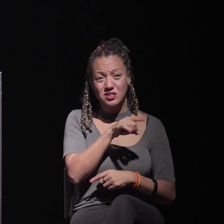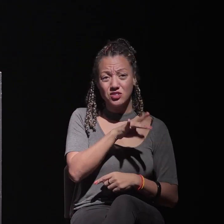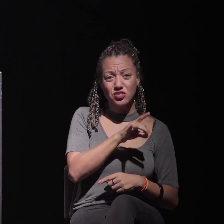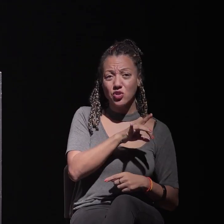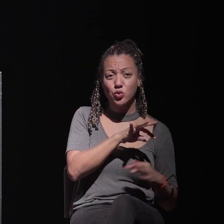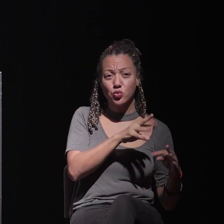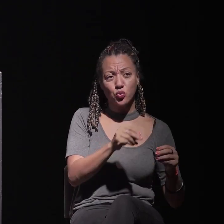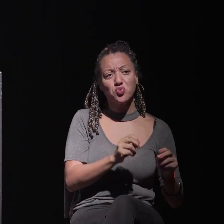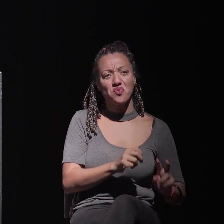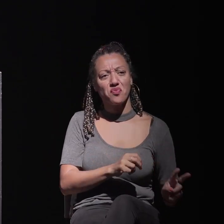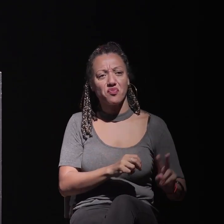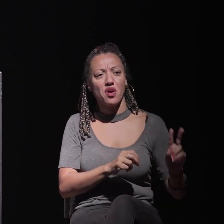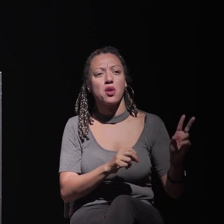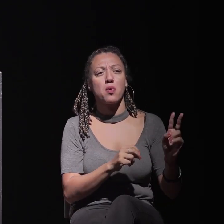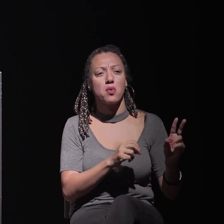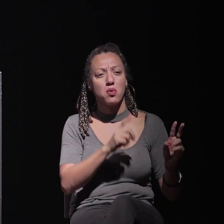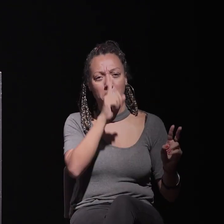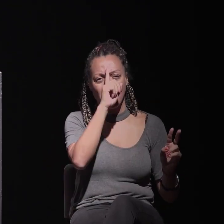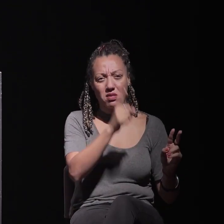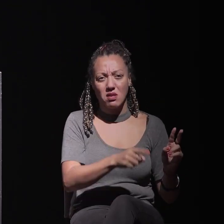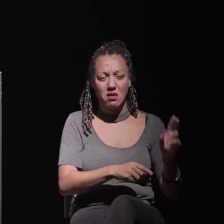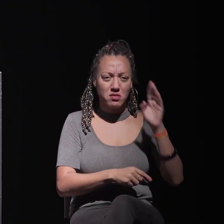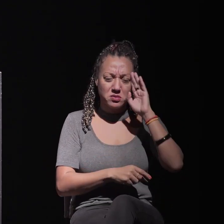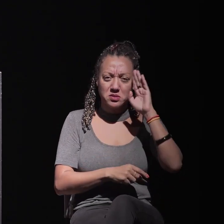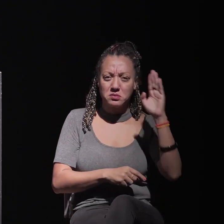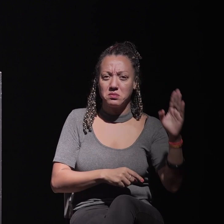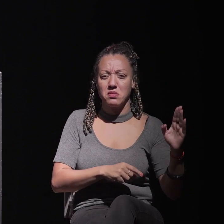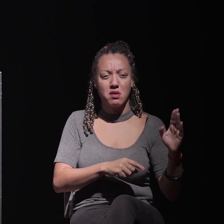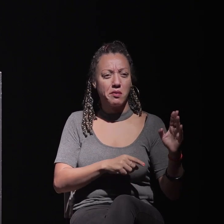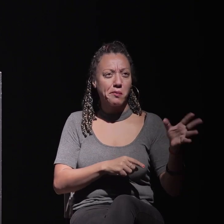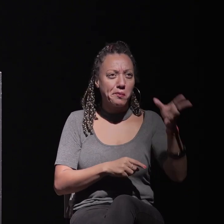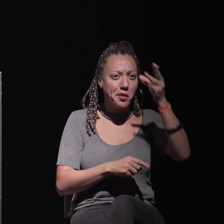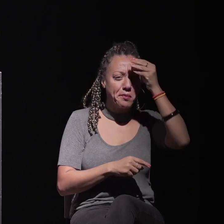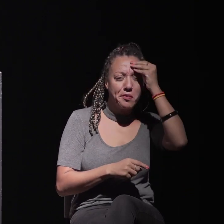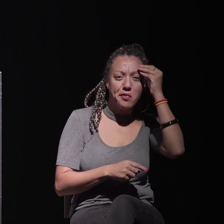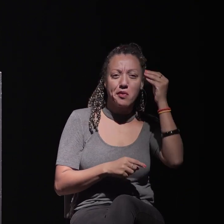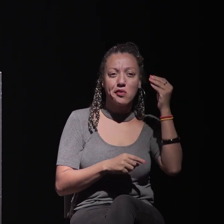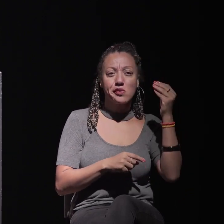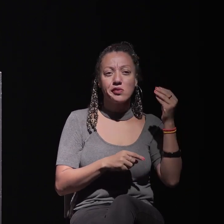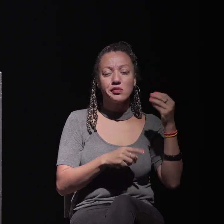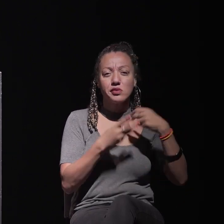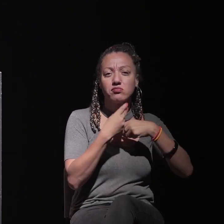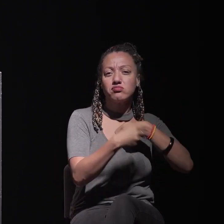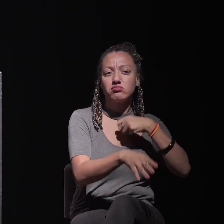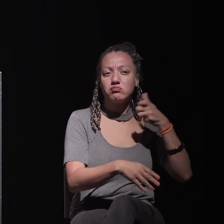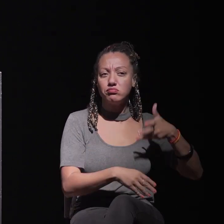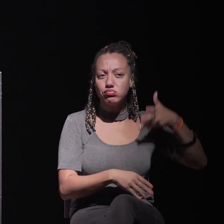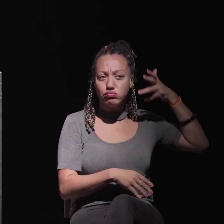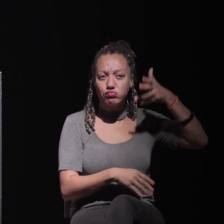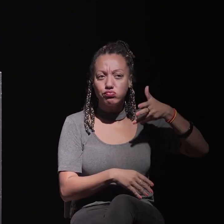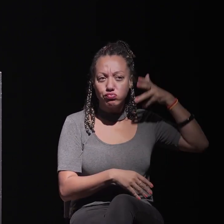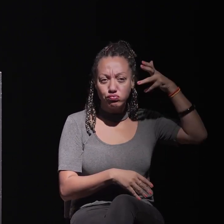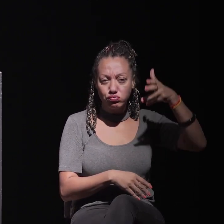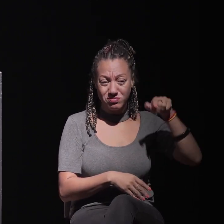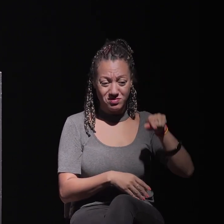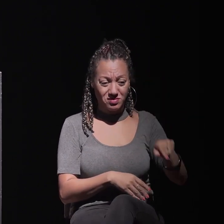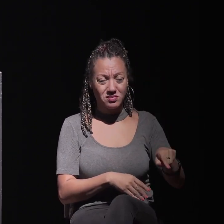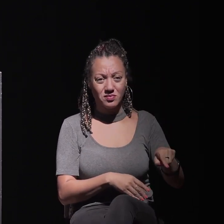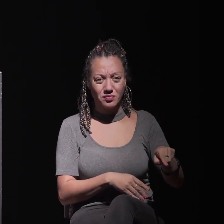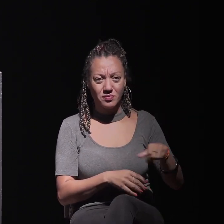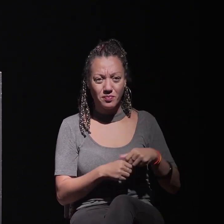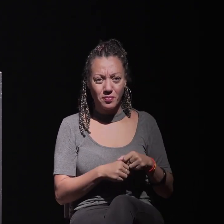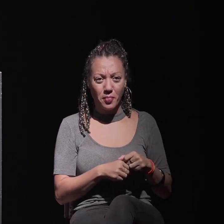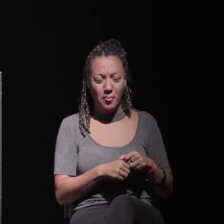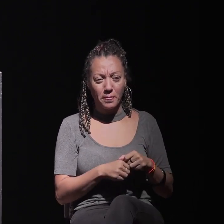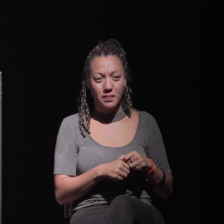valor para os processos de socialização, para os processos de registro de memória, para os processos de existência e de produção de existência. Tem